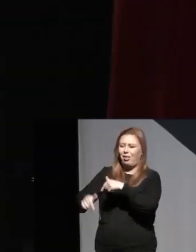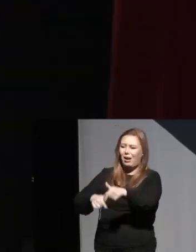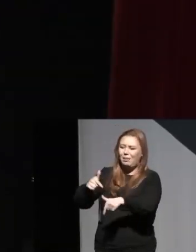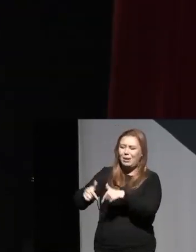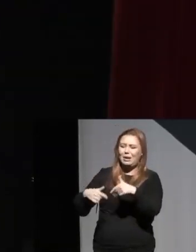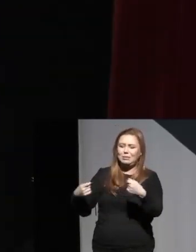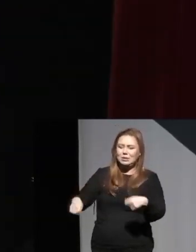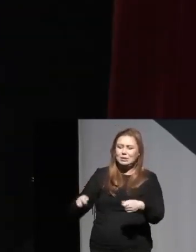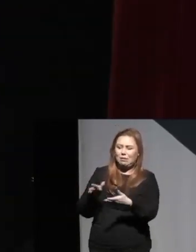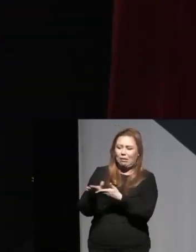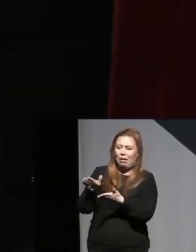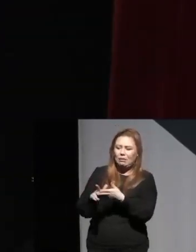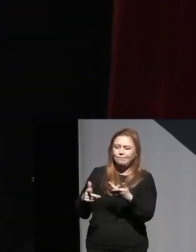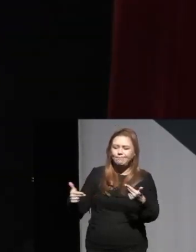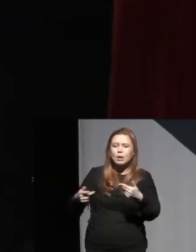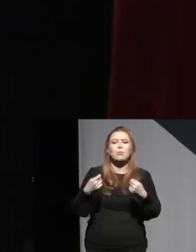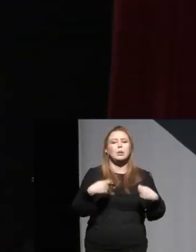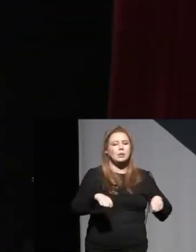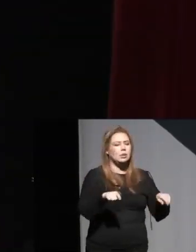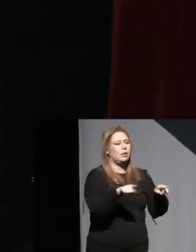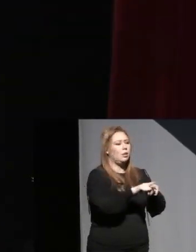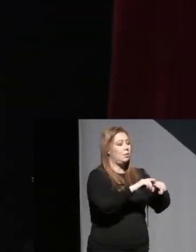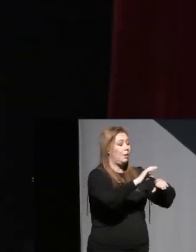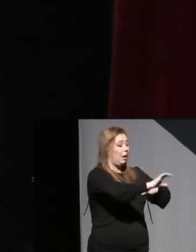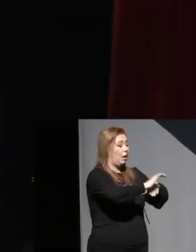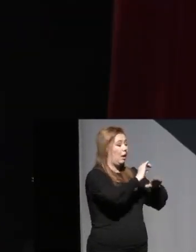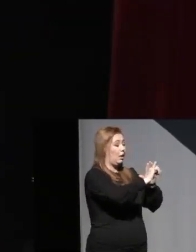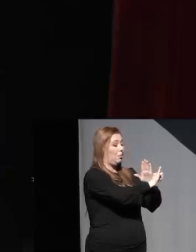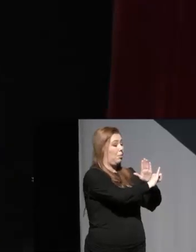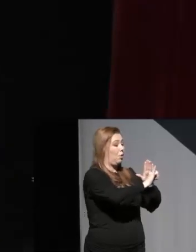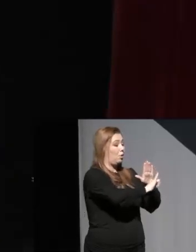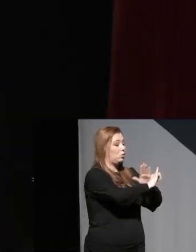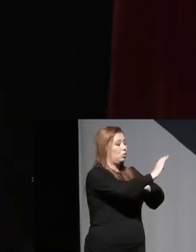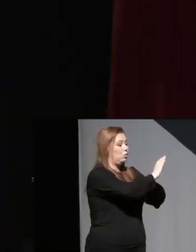nós vamos estabelecer uma fonte de receita que seja, pelo menos,